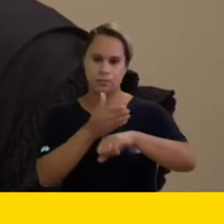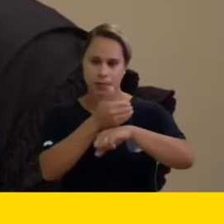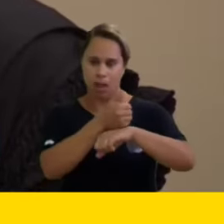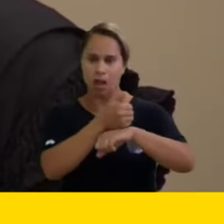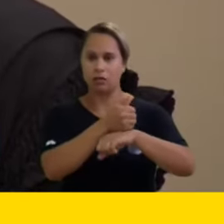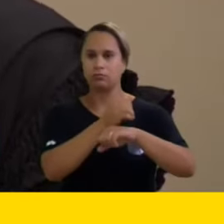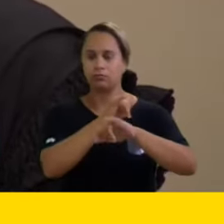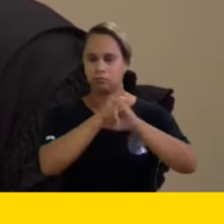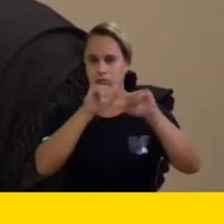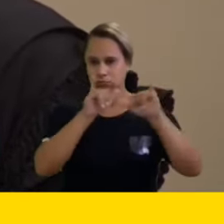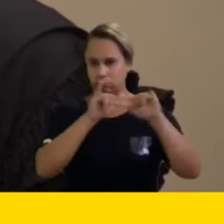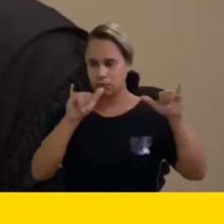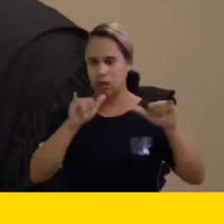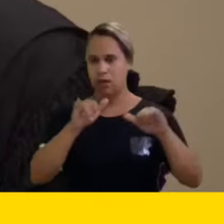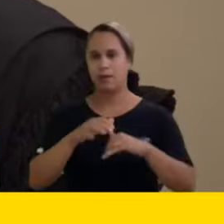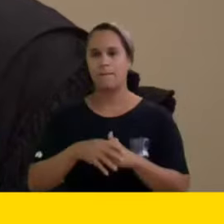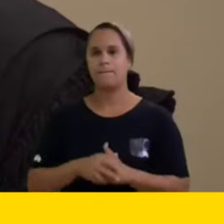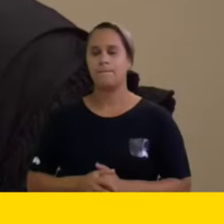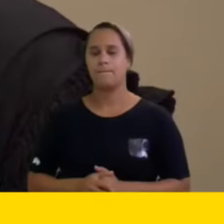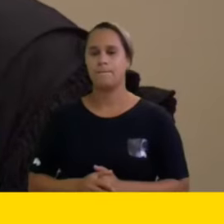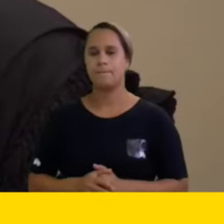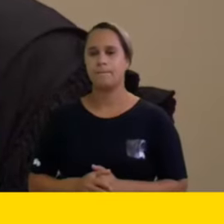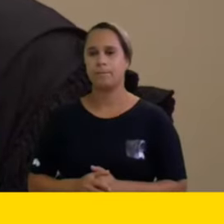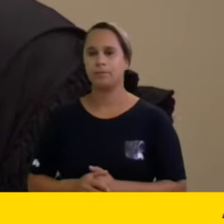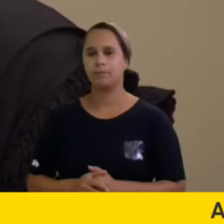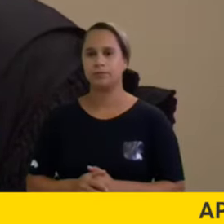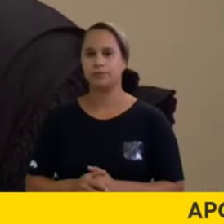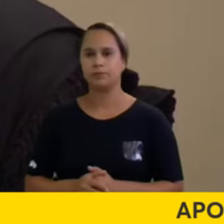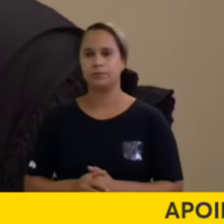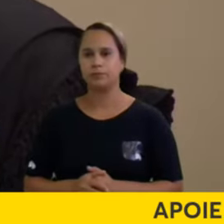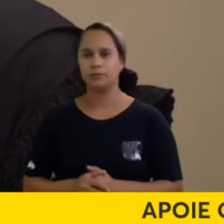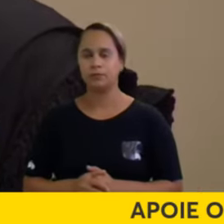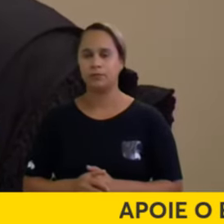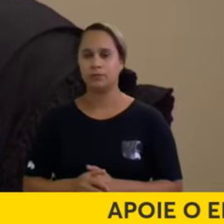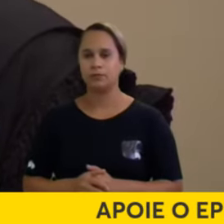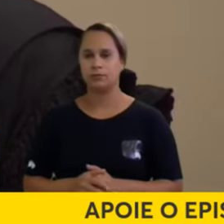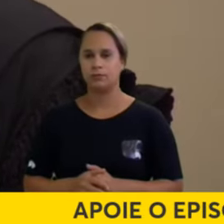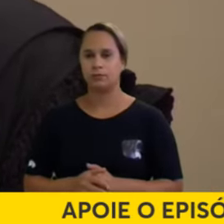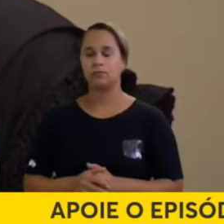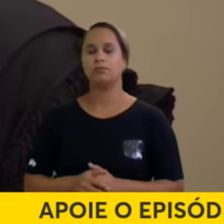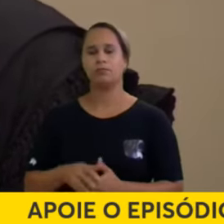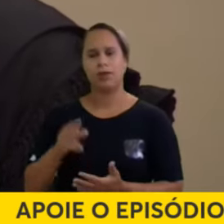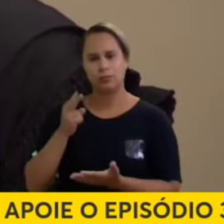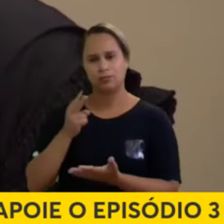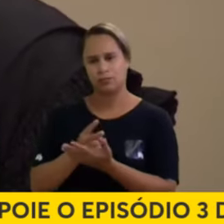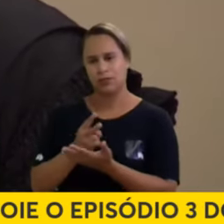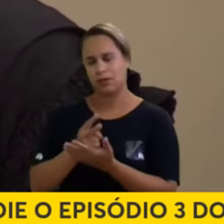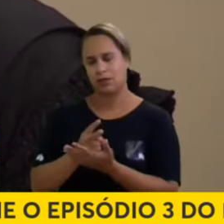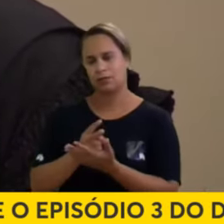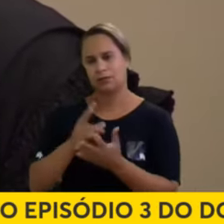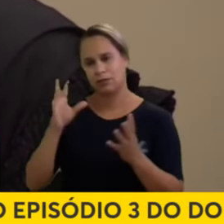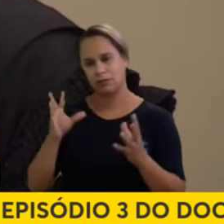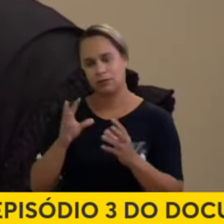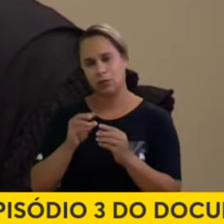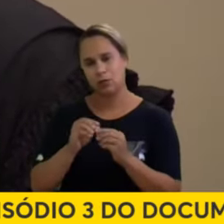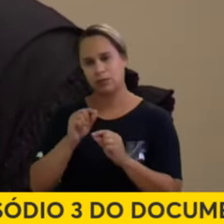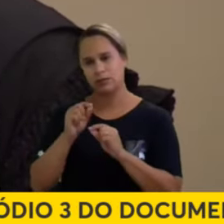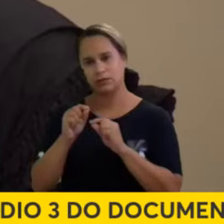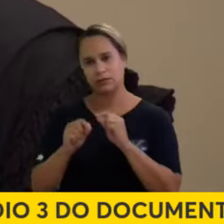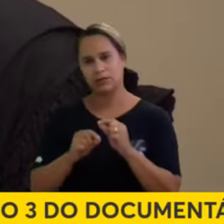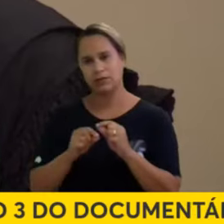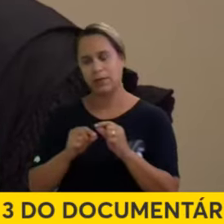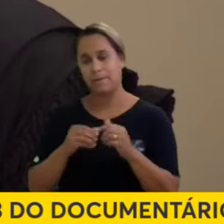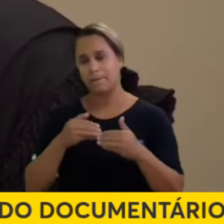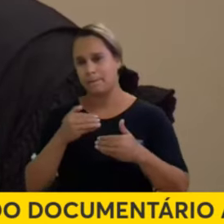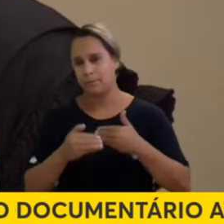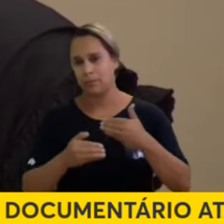recepção de evento de filiação no importe de R 6.260 é a mesma conclusão produção instalação e